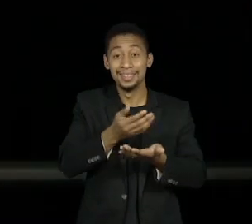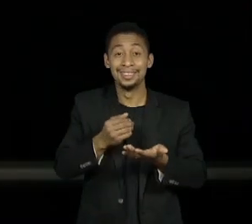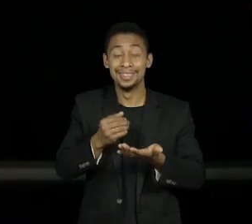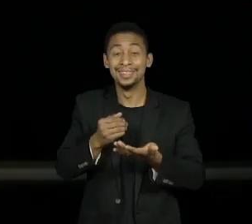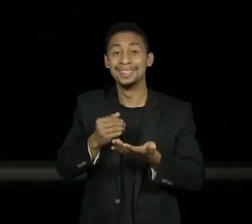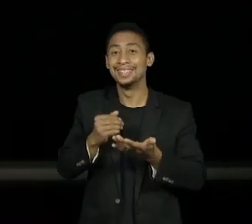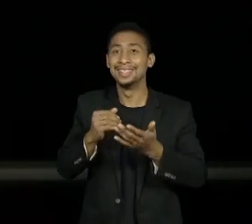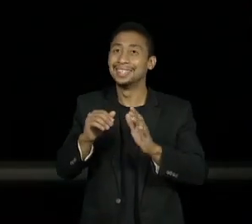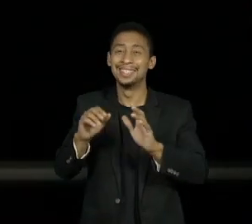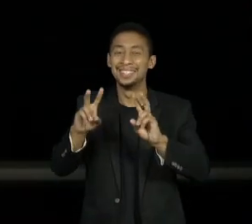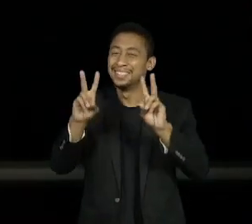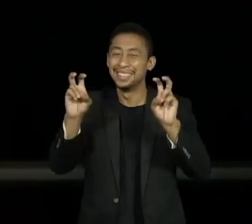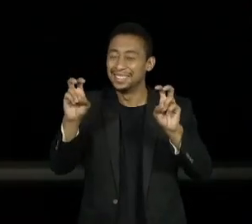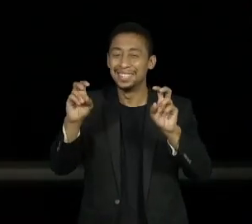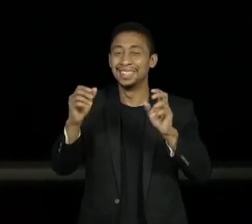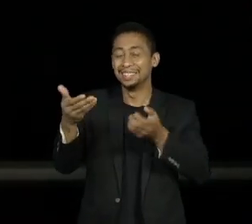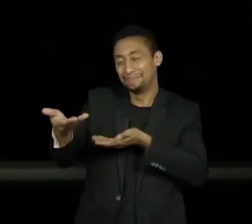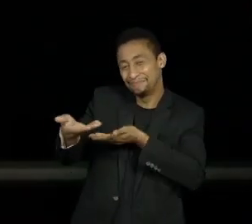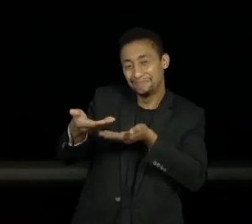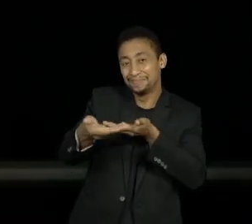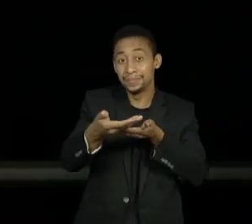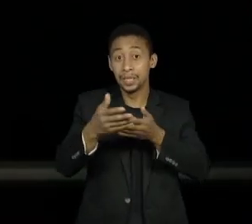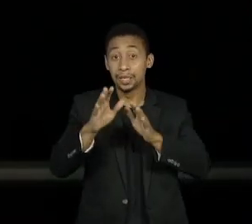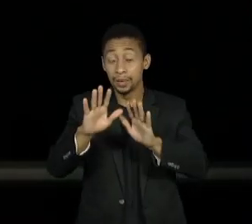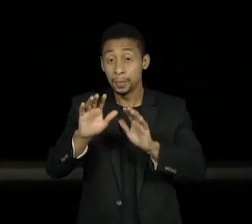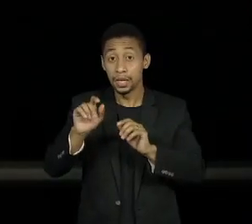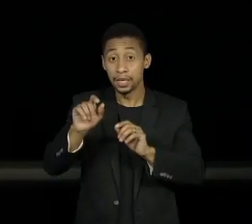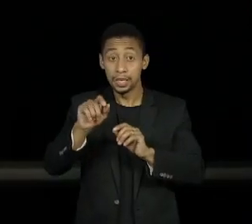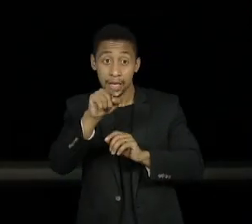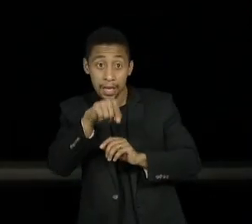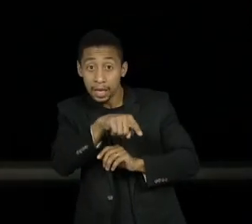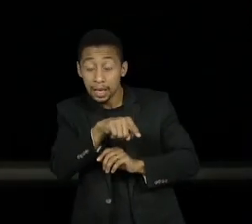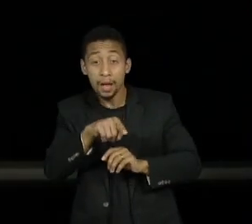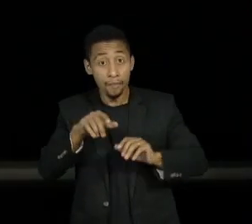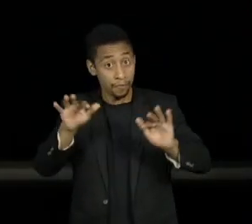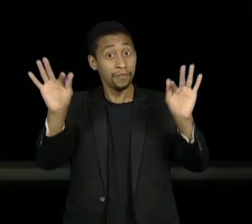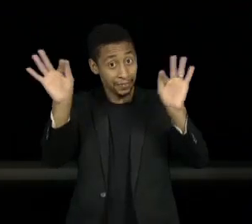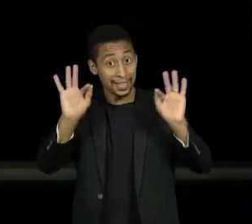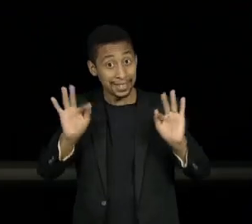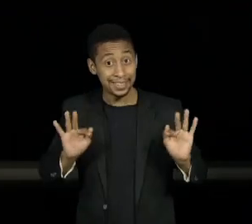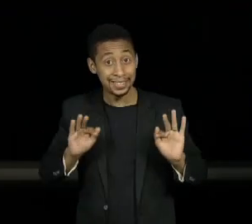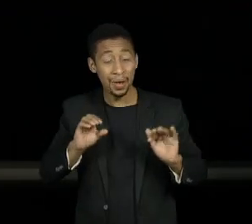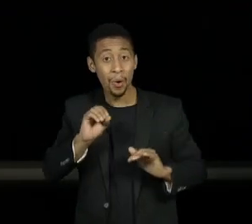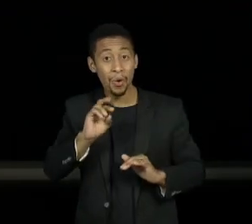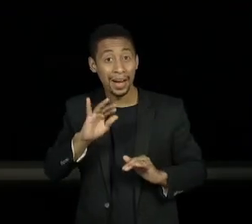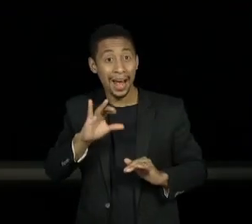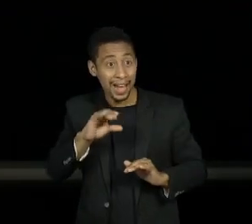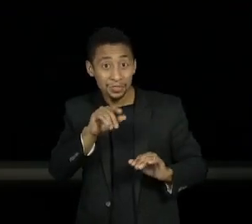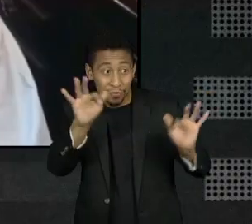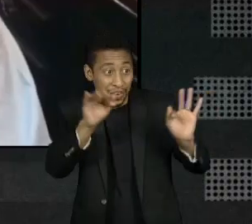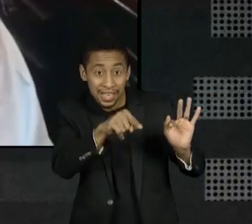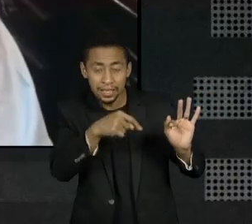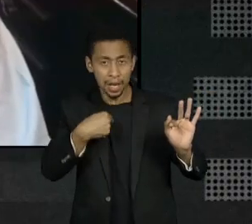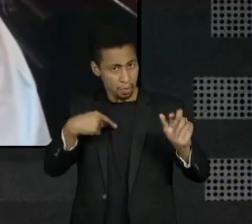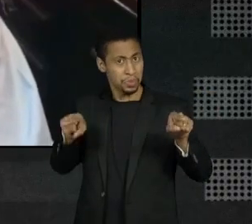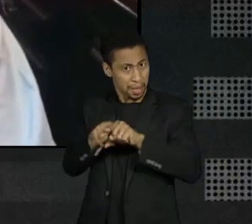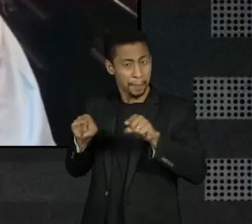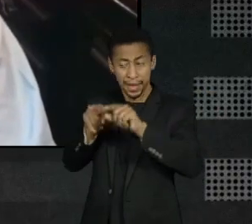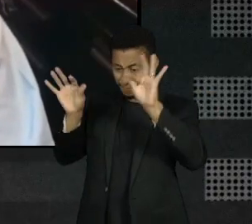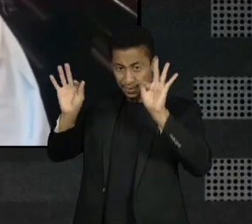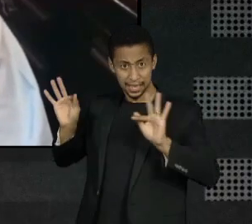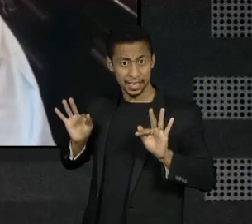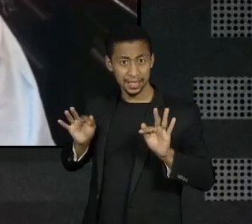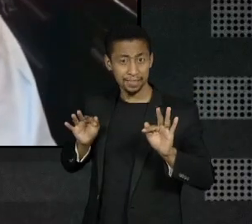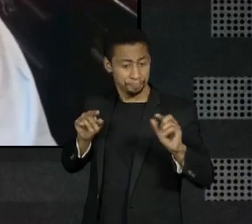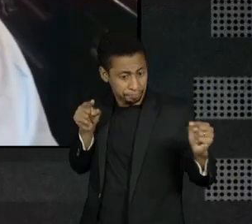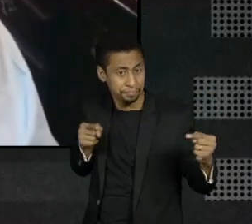algumas coisas desse tipo leva a breca. Só que ele é feliz. Eu sou feliz. Então, por que a